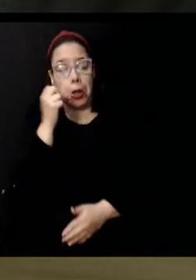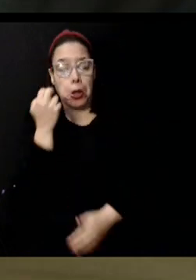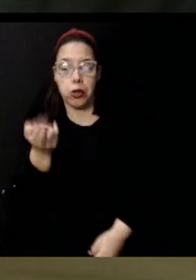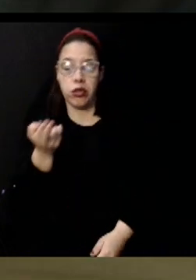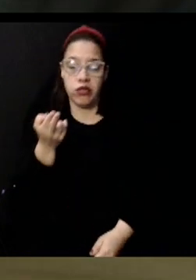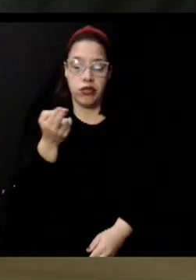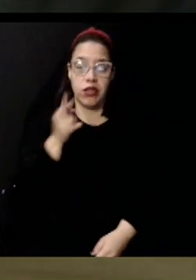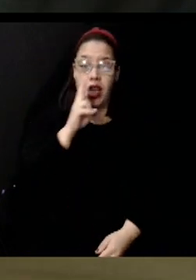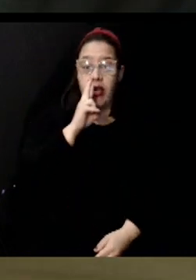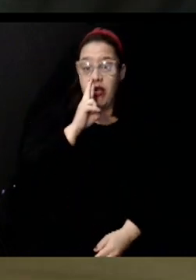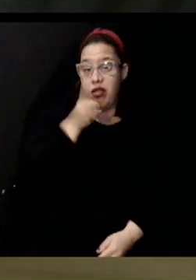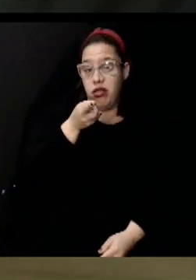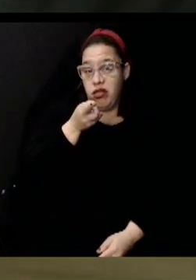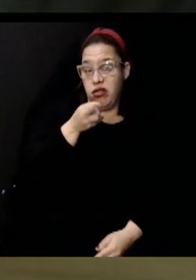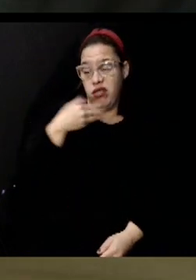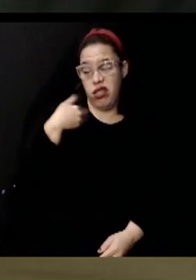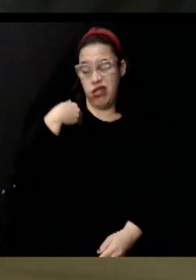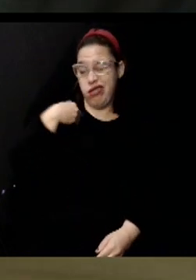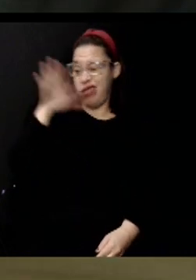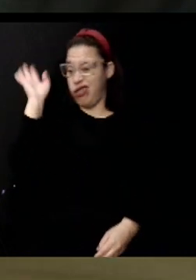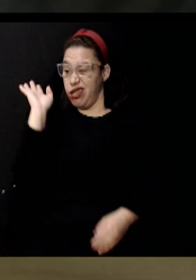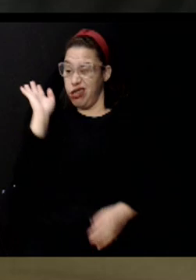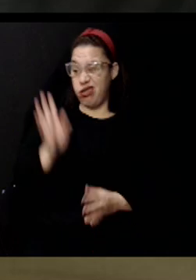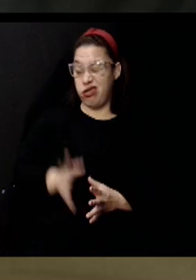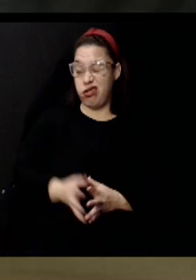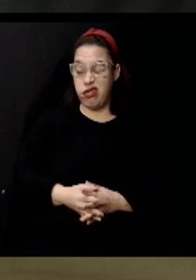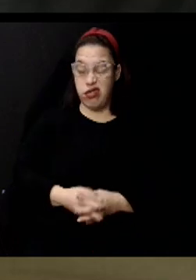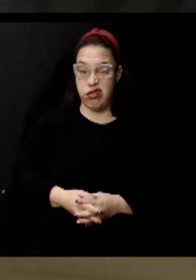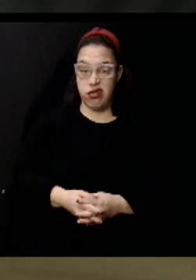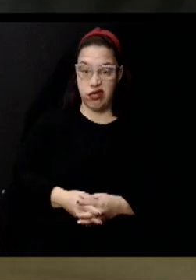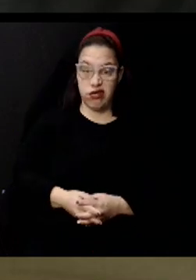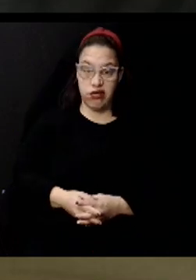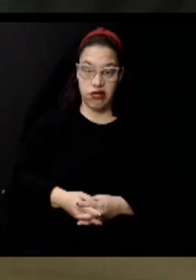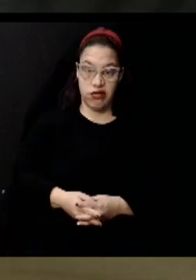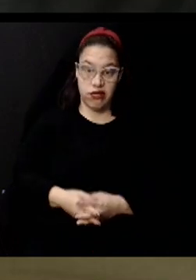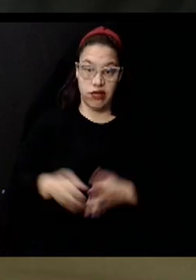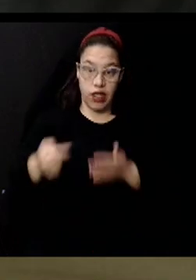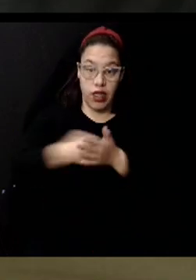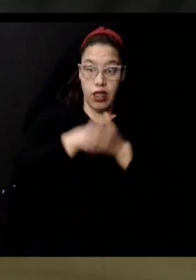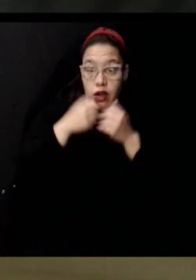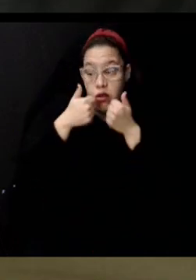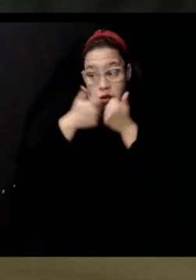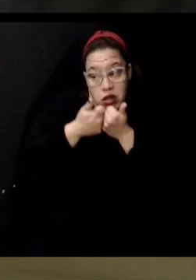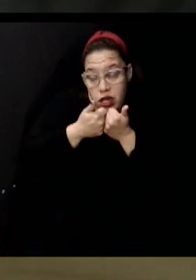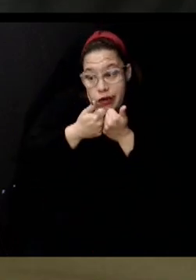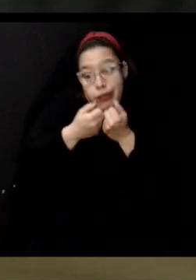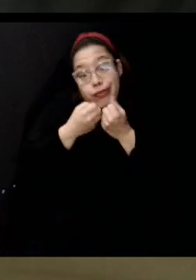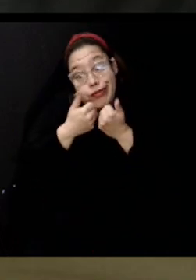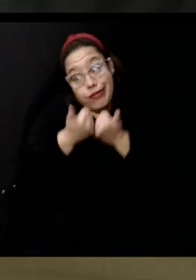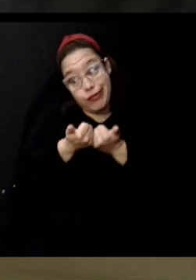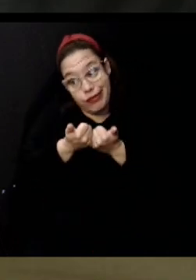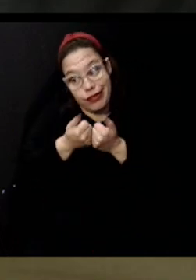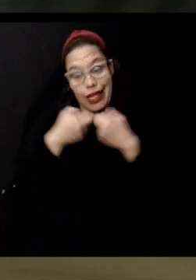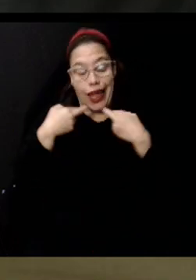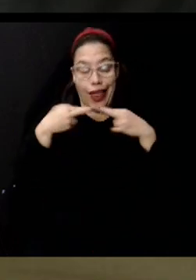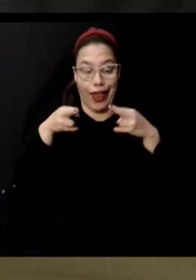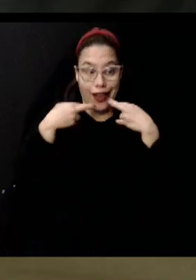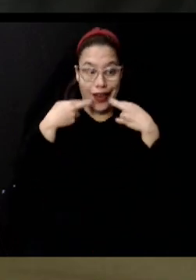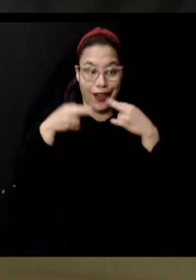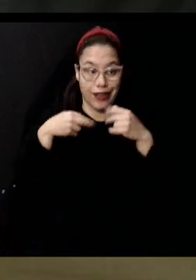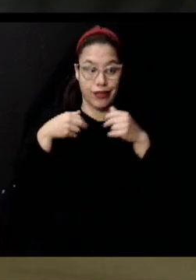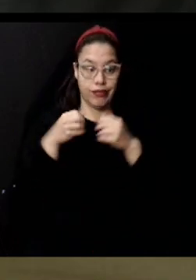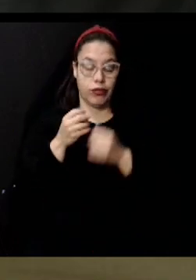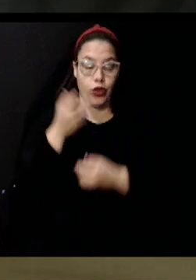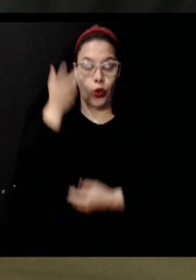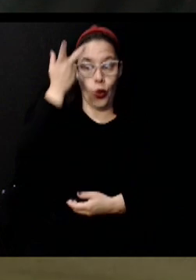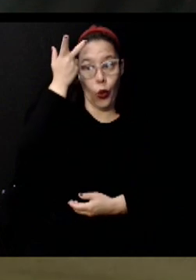respondido, vamos indo, né? Quando alguém te perguntou se estava tudo bem. Pois é, reclamar parece ter virado hábito, mas